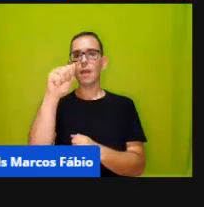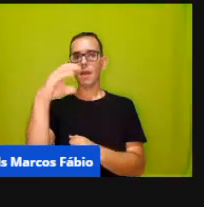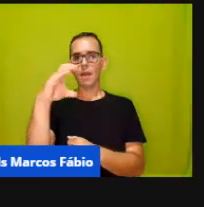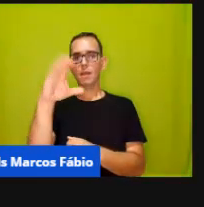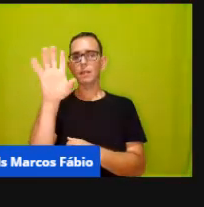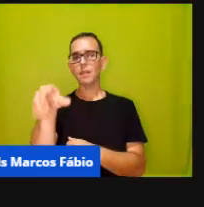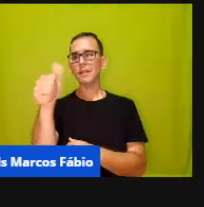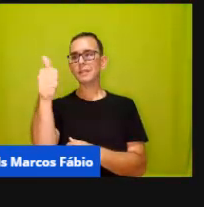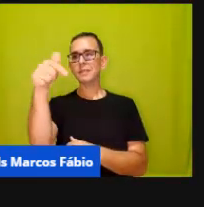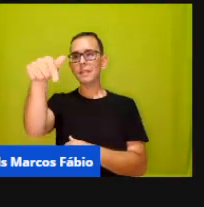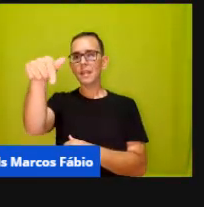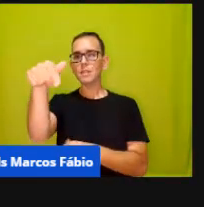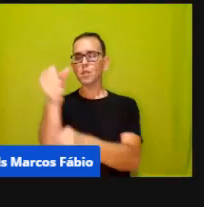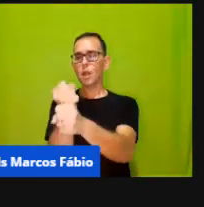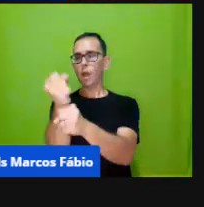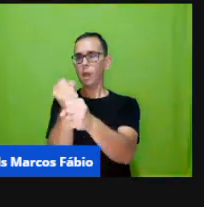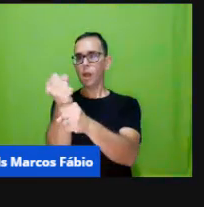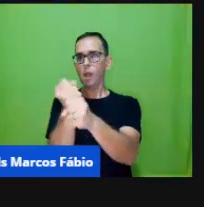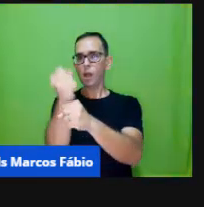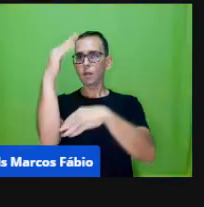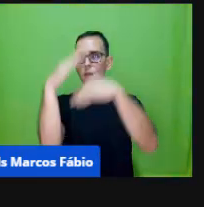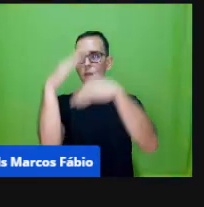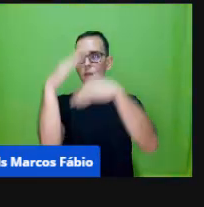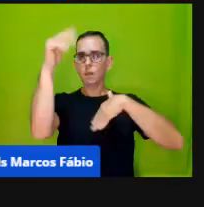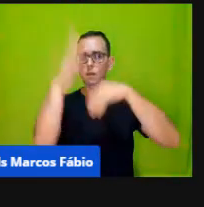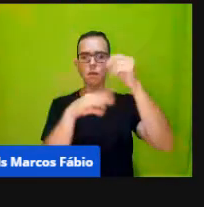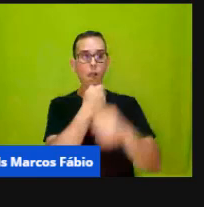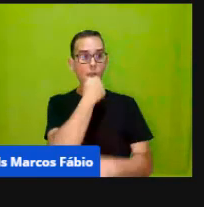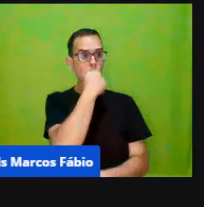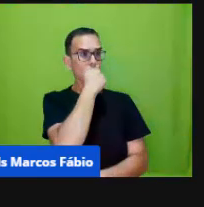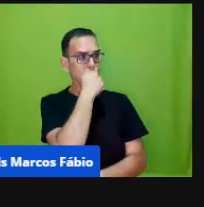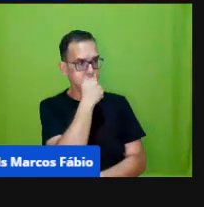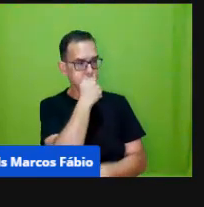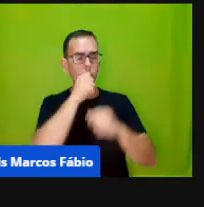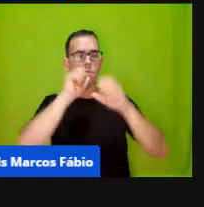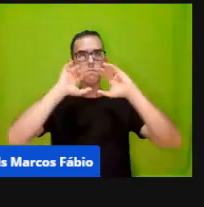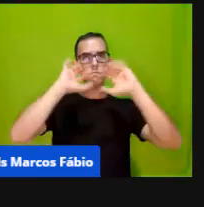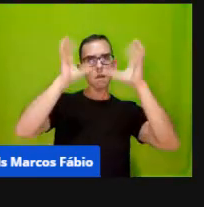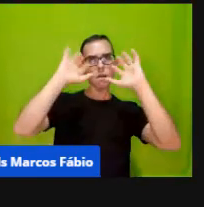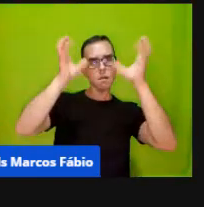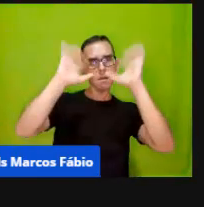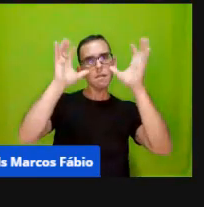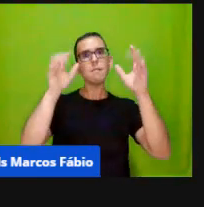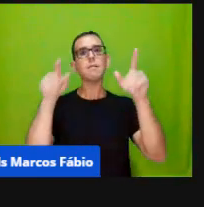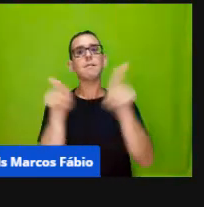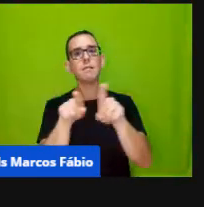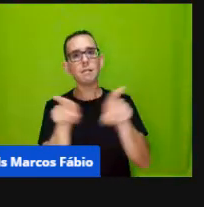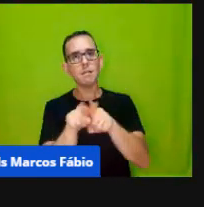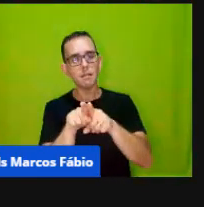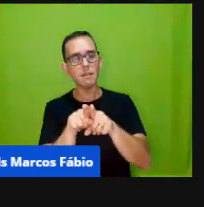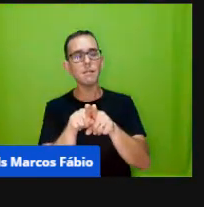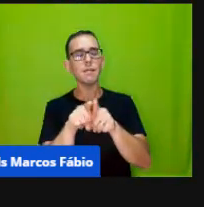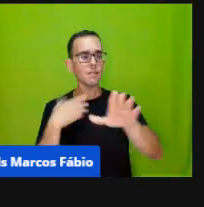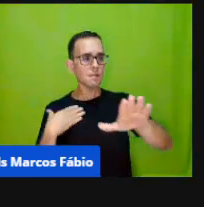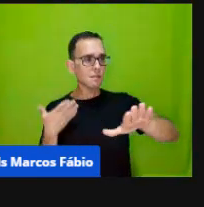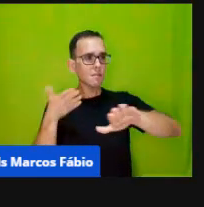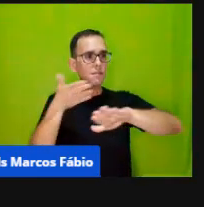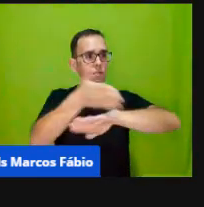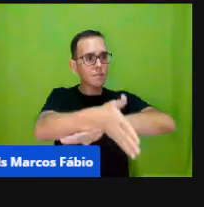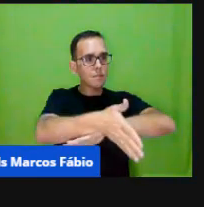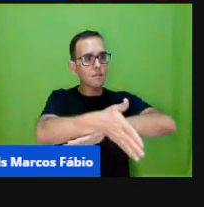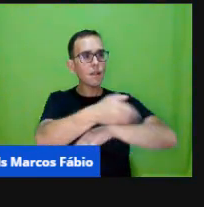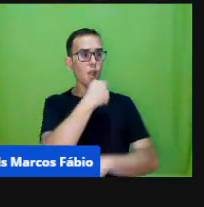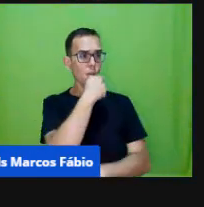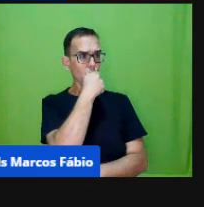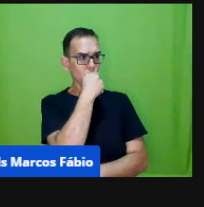anos, como árbitro de voleibol, alguns me conhecem como árbitro de voleibol, atuei nessa área da arbitragem por